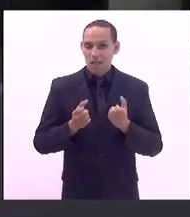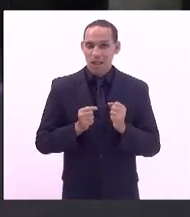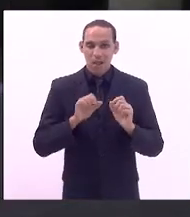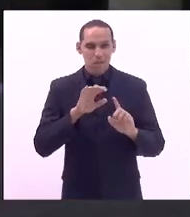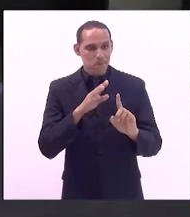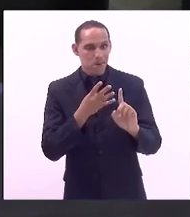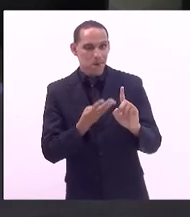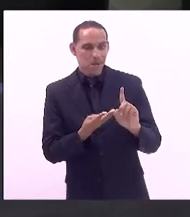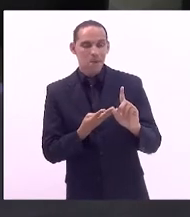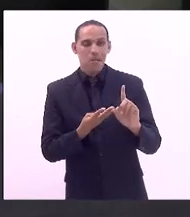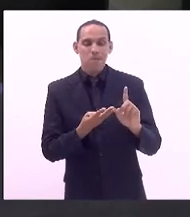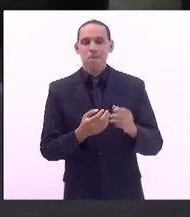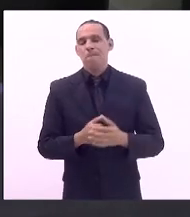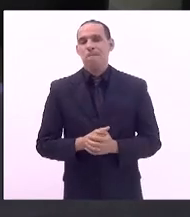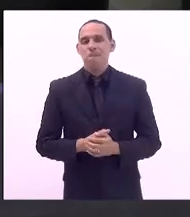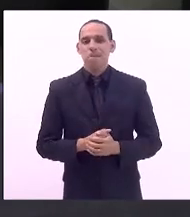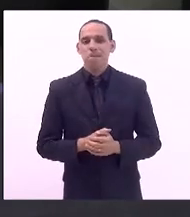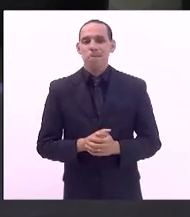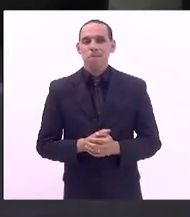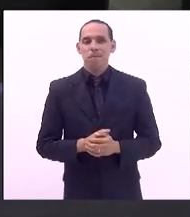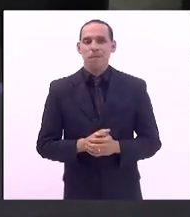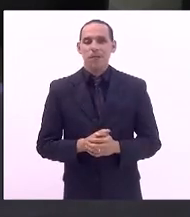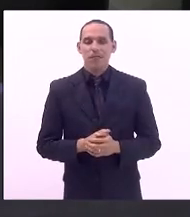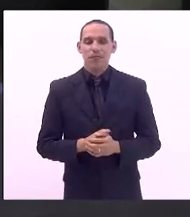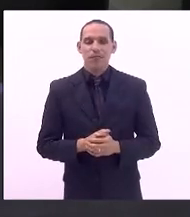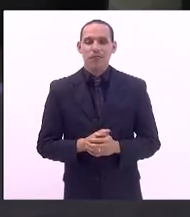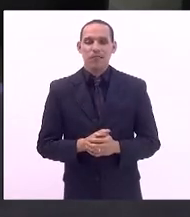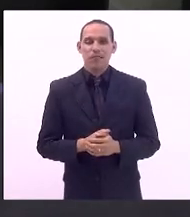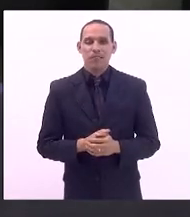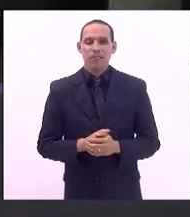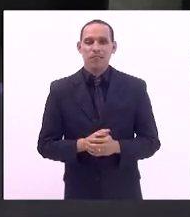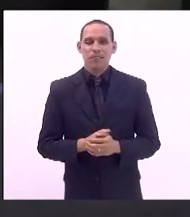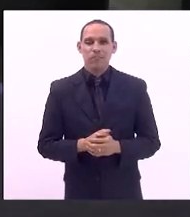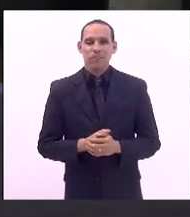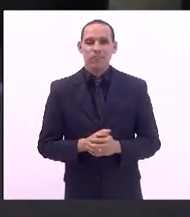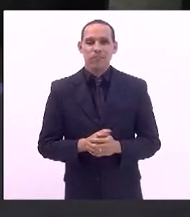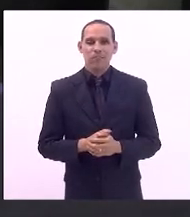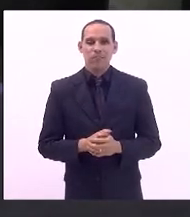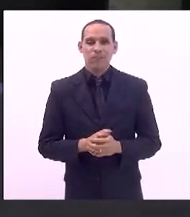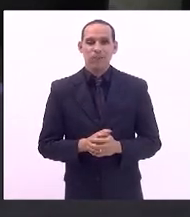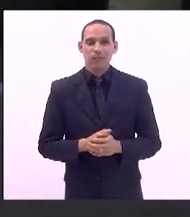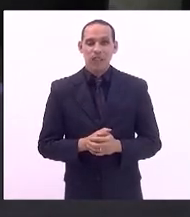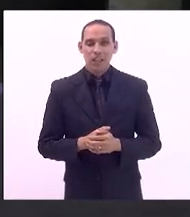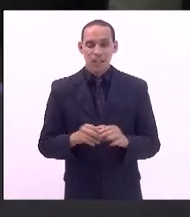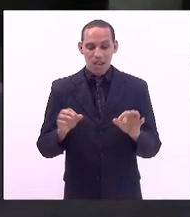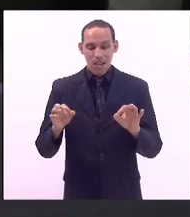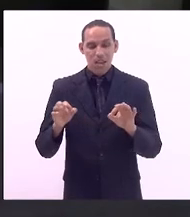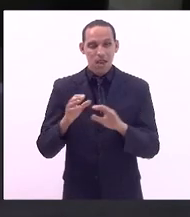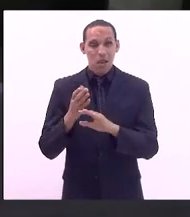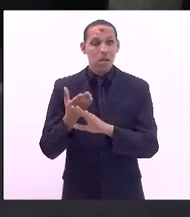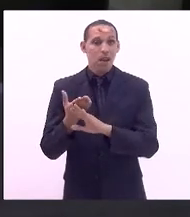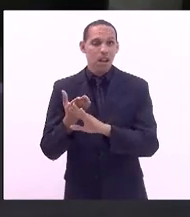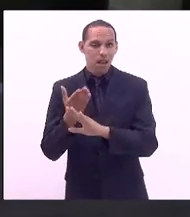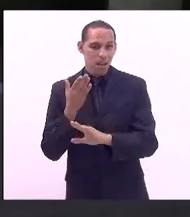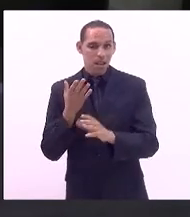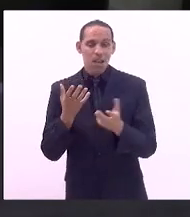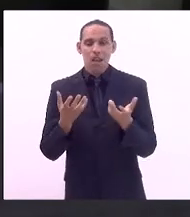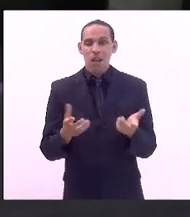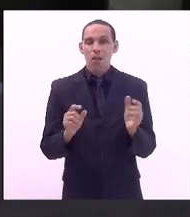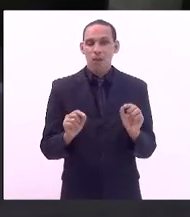homenagens é eu queria antes de fazer o encerramento final